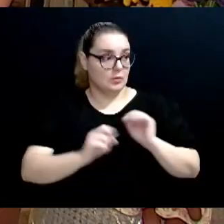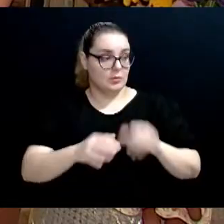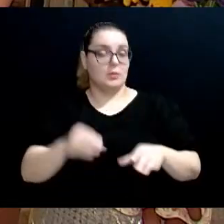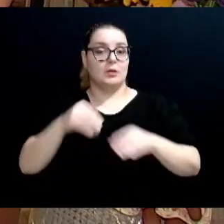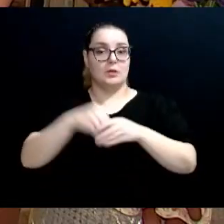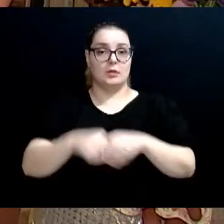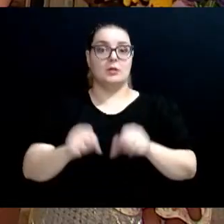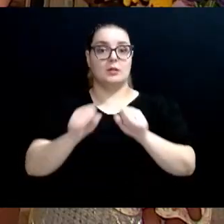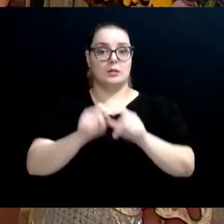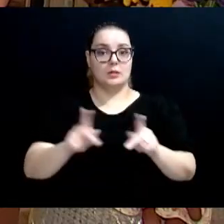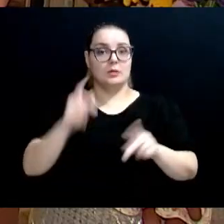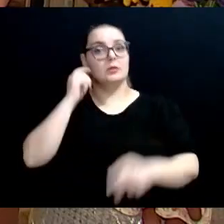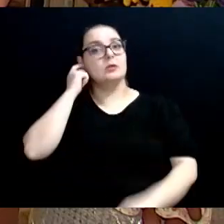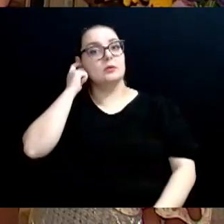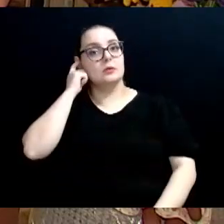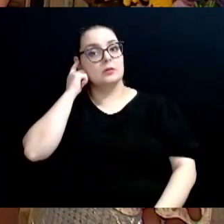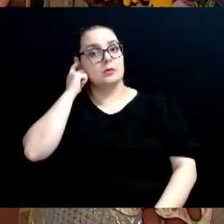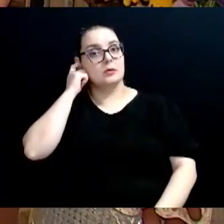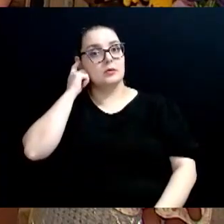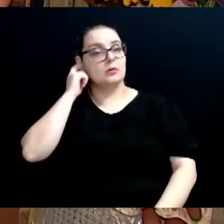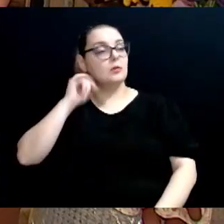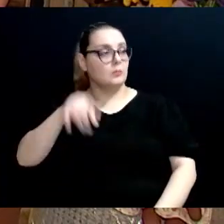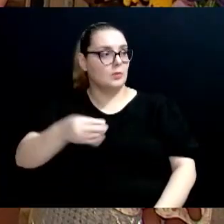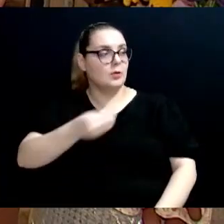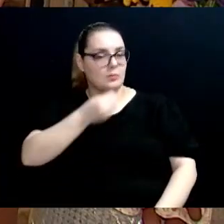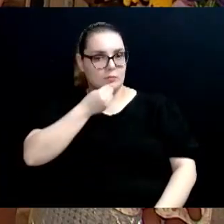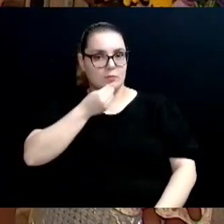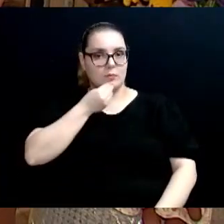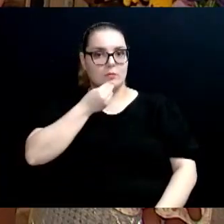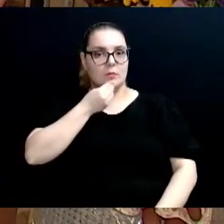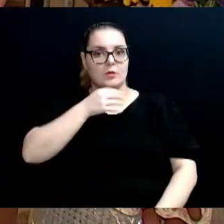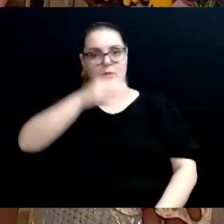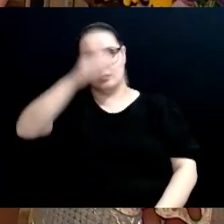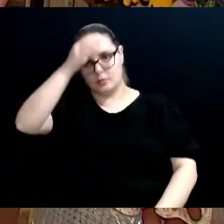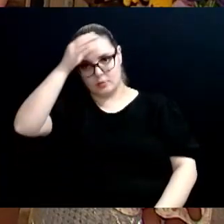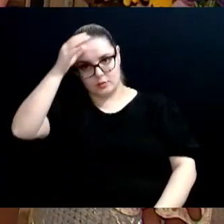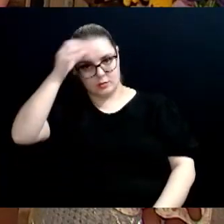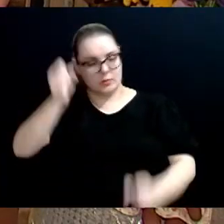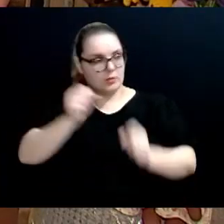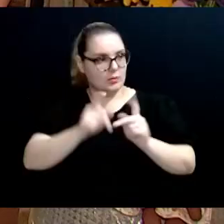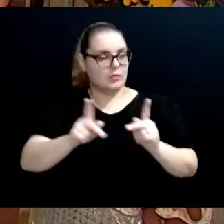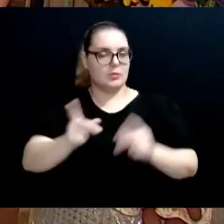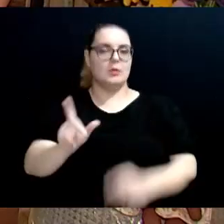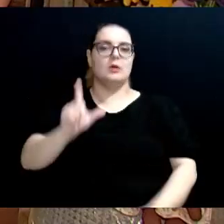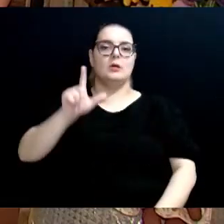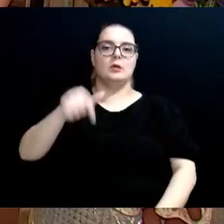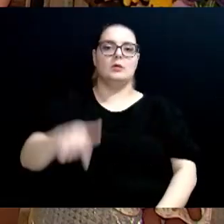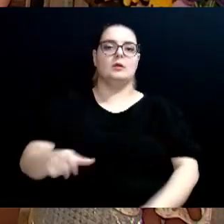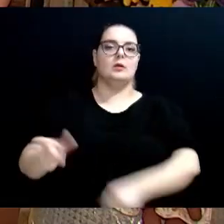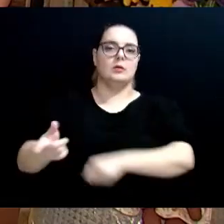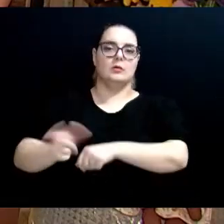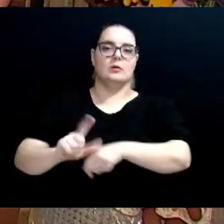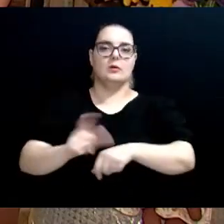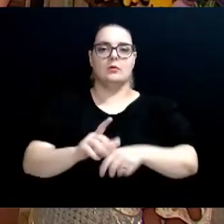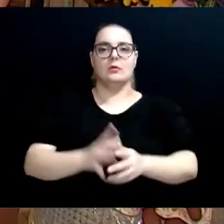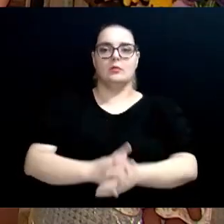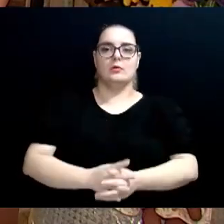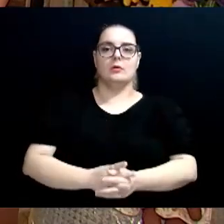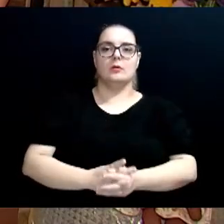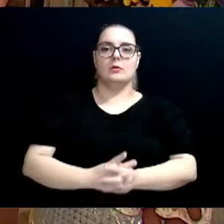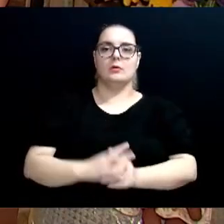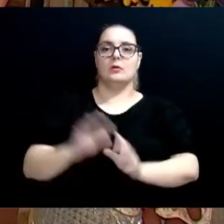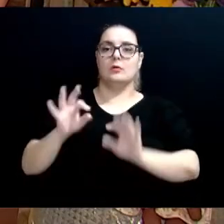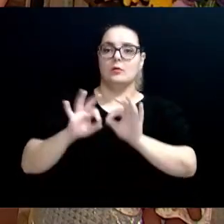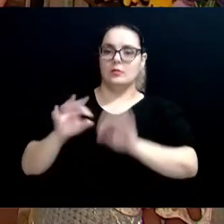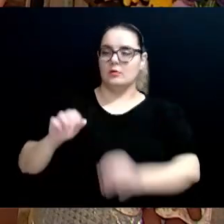shopping. Começamos em feiras dentro de shopping, aproveitando o cliente do shopping, e